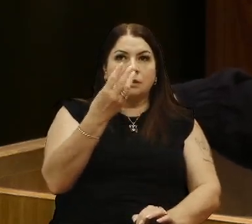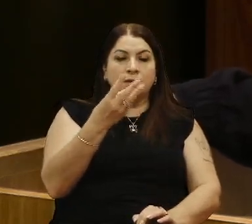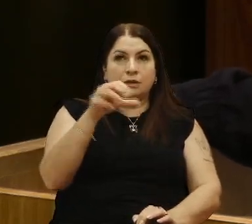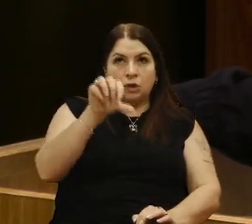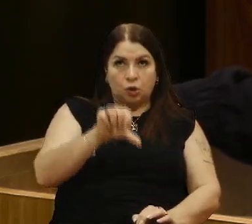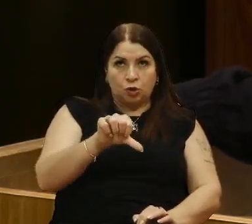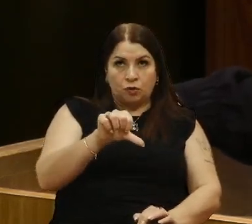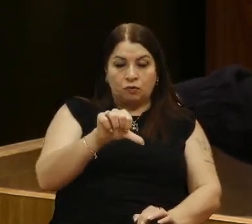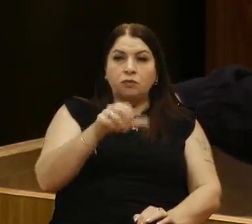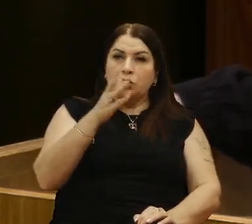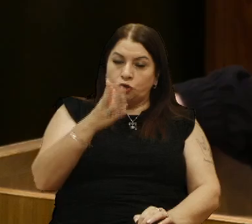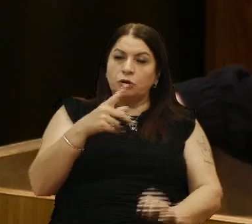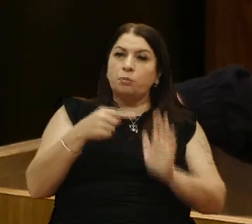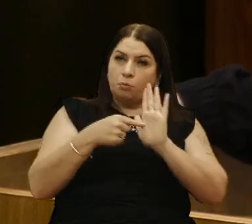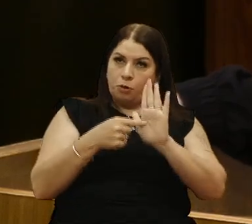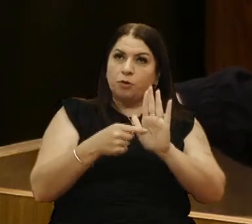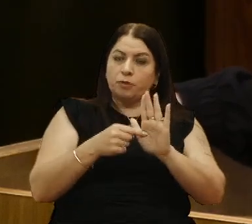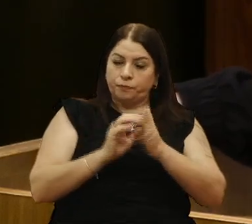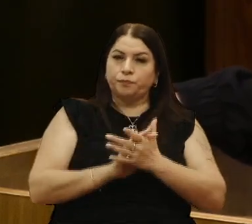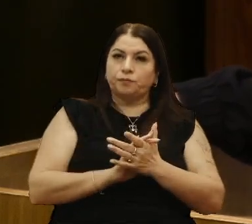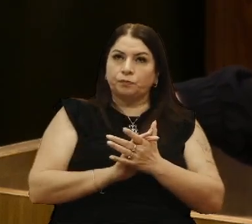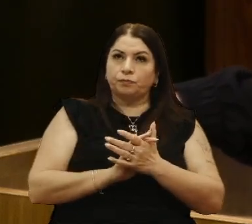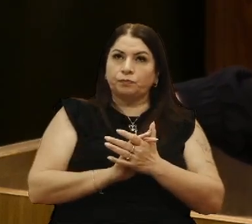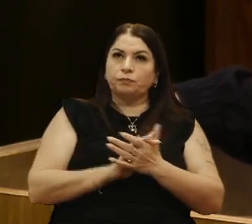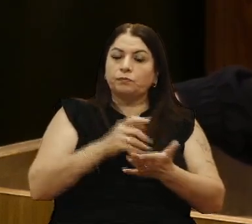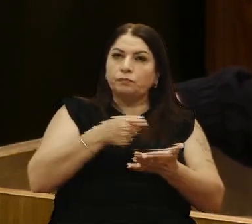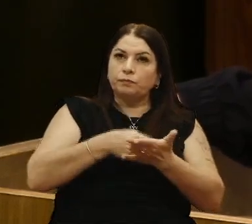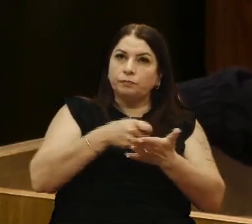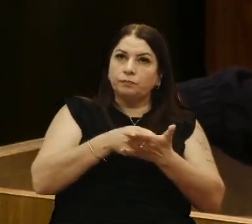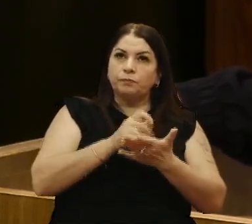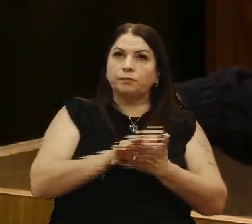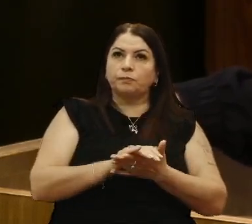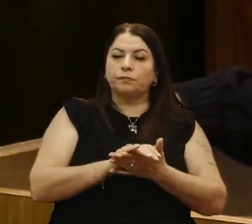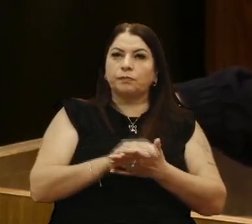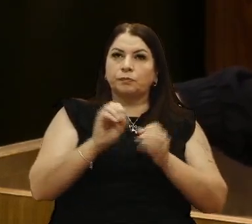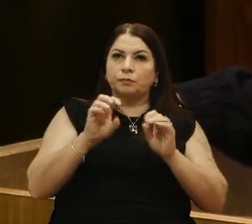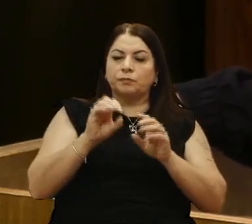10.639, que já trata sobre a obrigatoriedade do